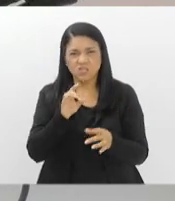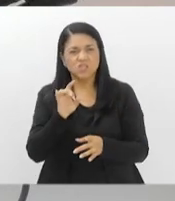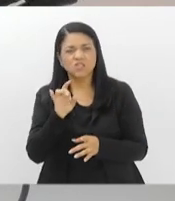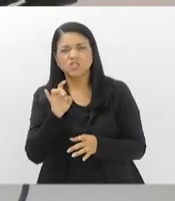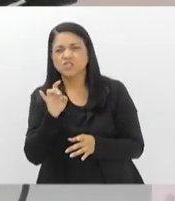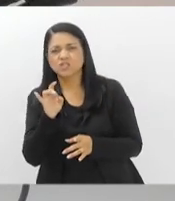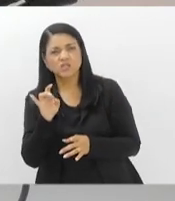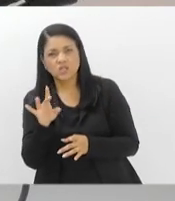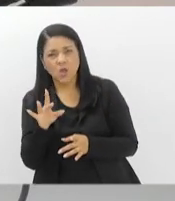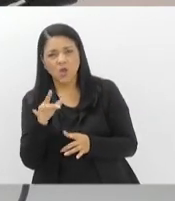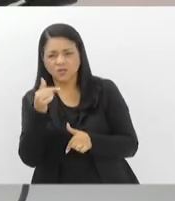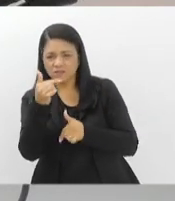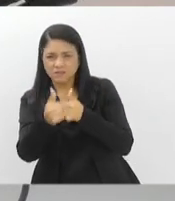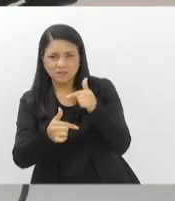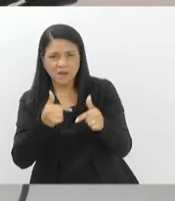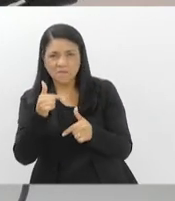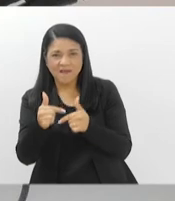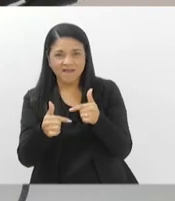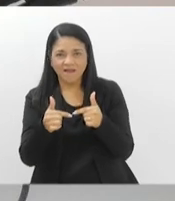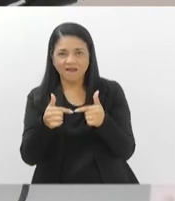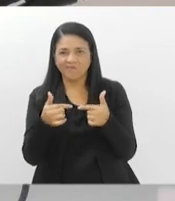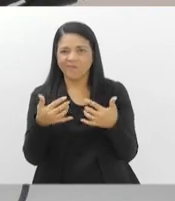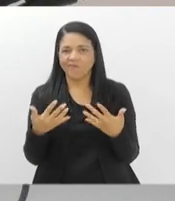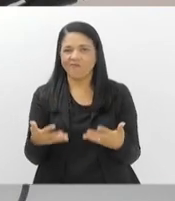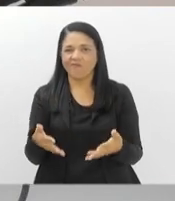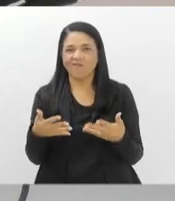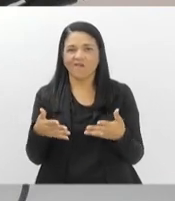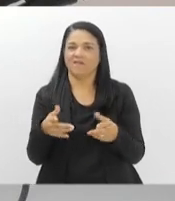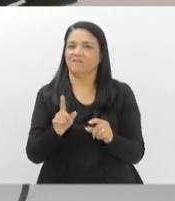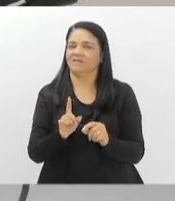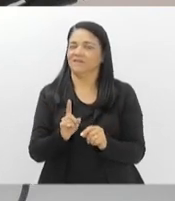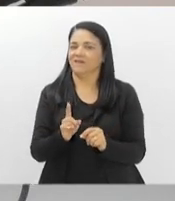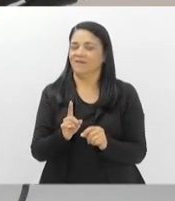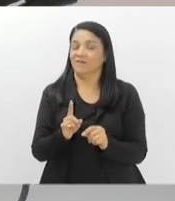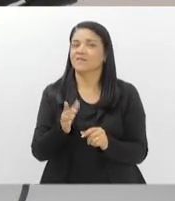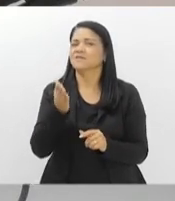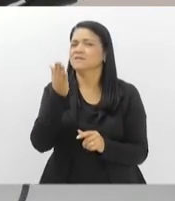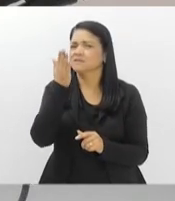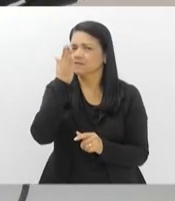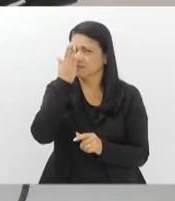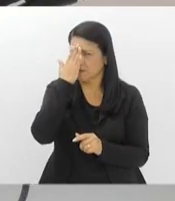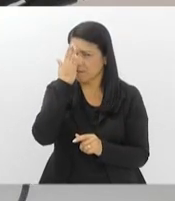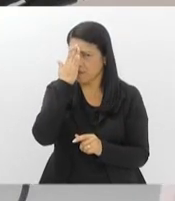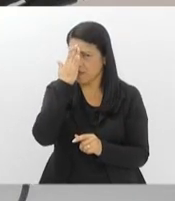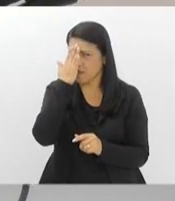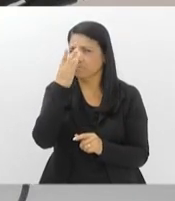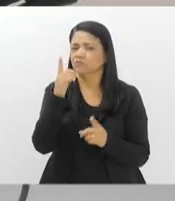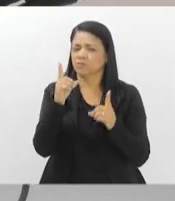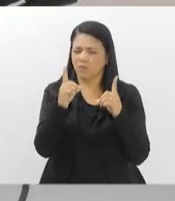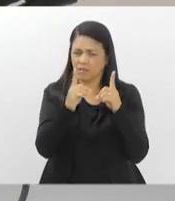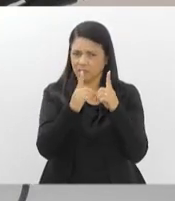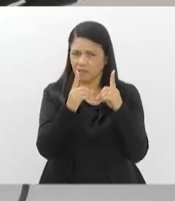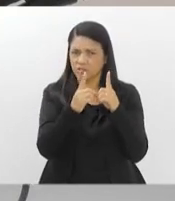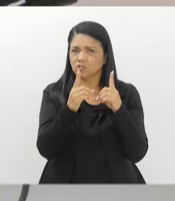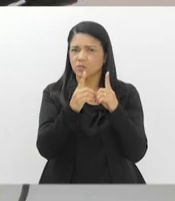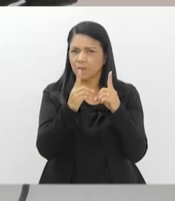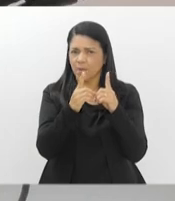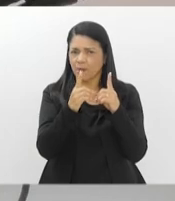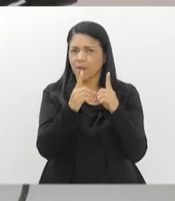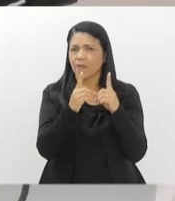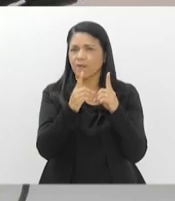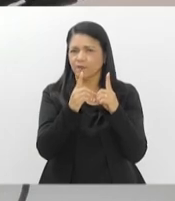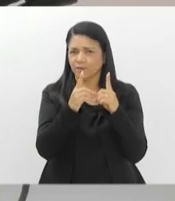pegar e trabalhar com o filé minhor e nós sabemos que há uma média de atendimento muitos pagam e poucos